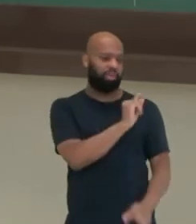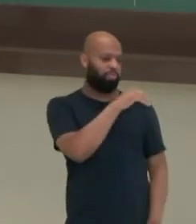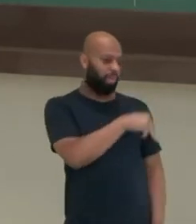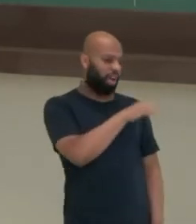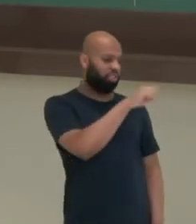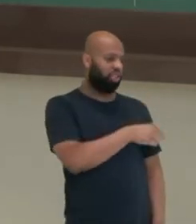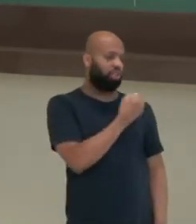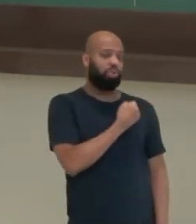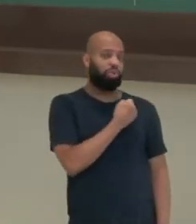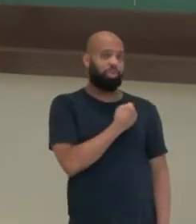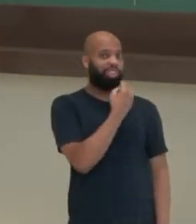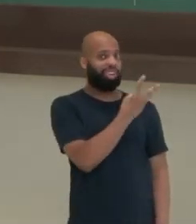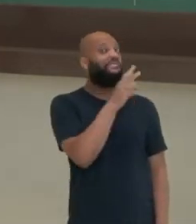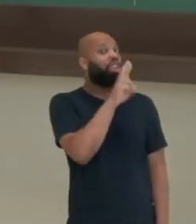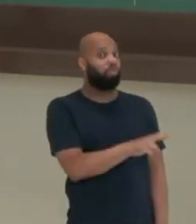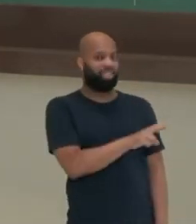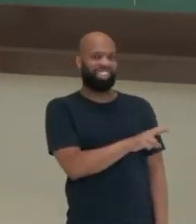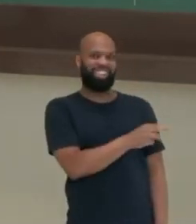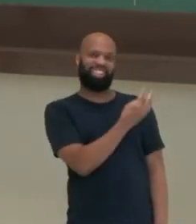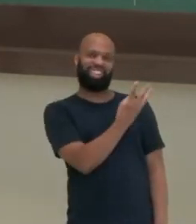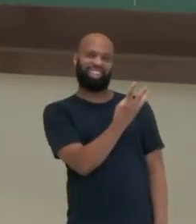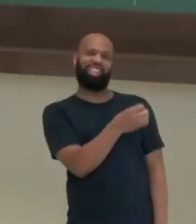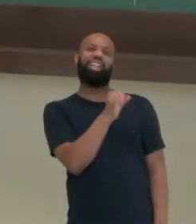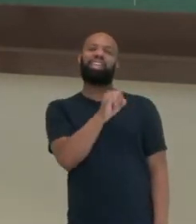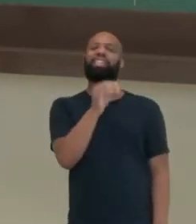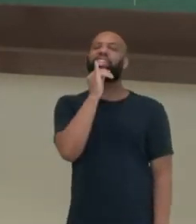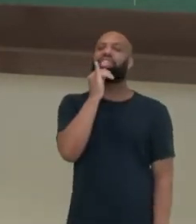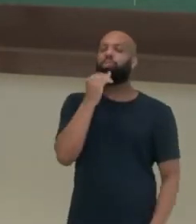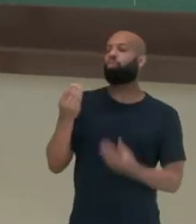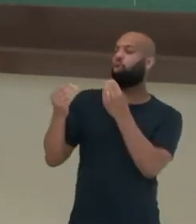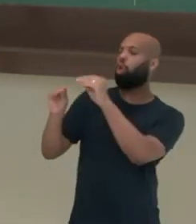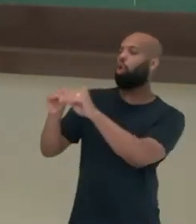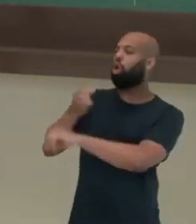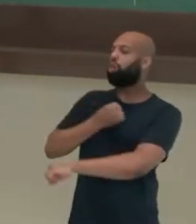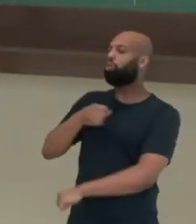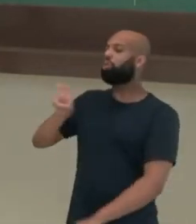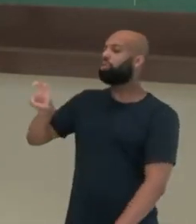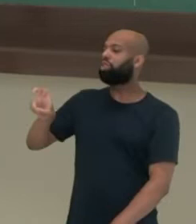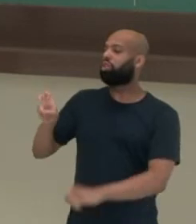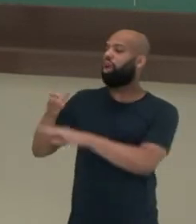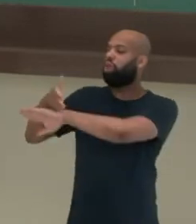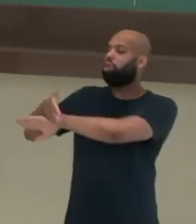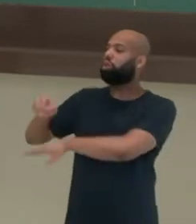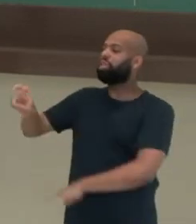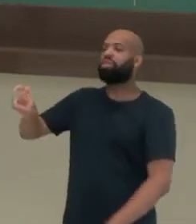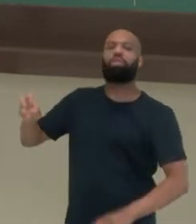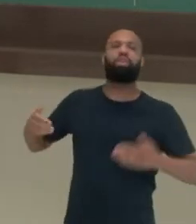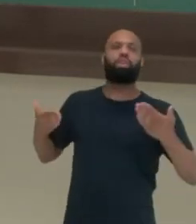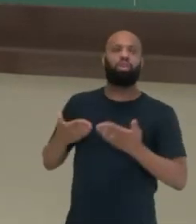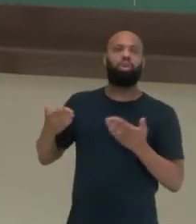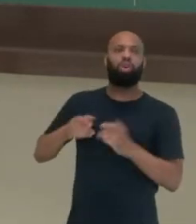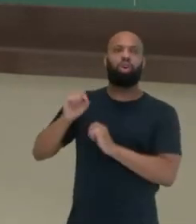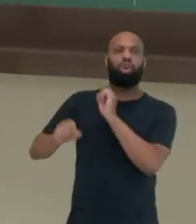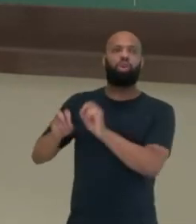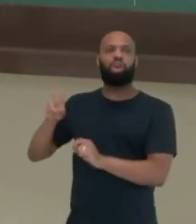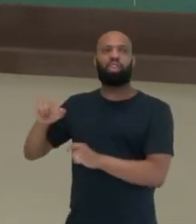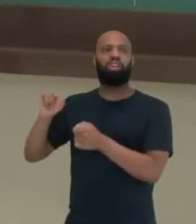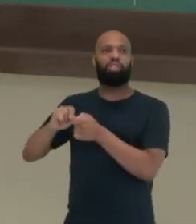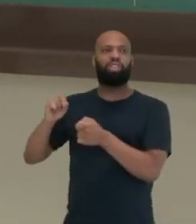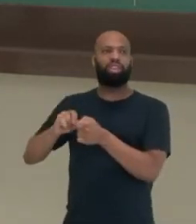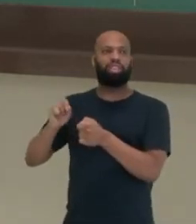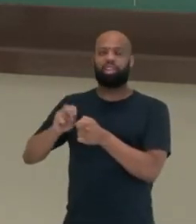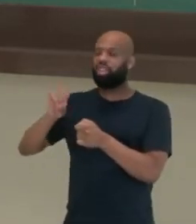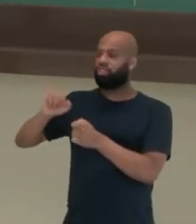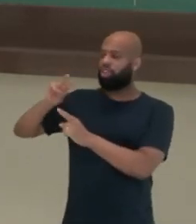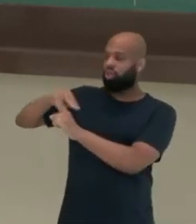número 3. Se, por exemplo, eu colocar o 5, coloquei o 5 aqui nessa máquina, o que essa máquina faz?